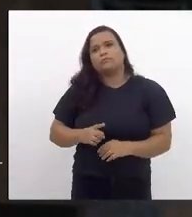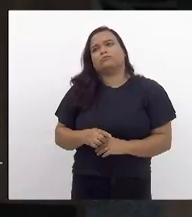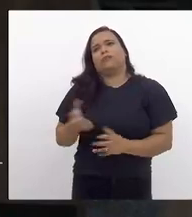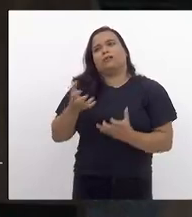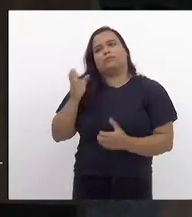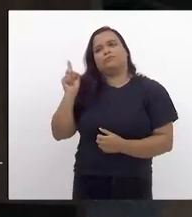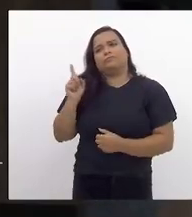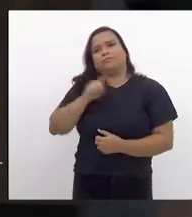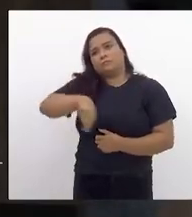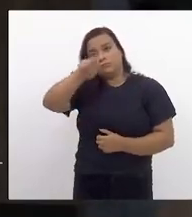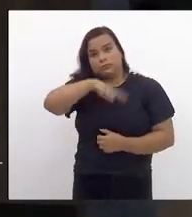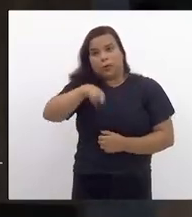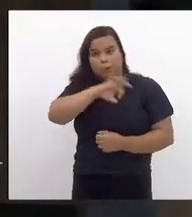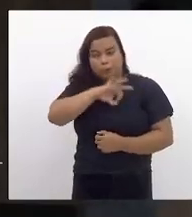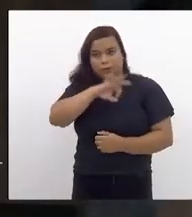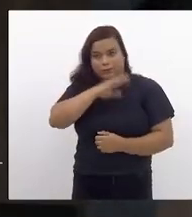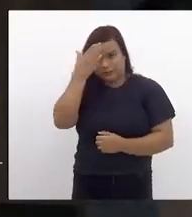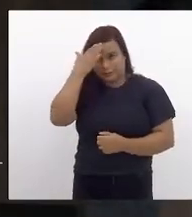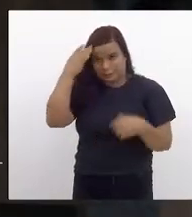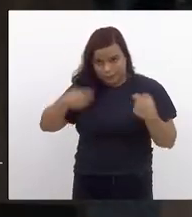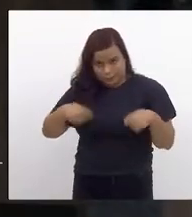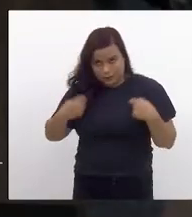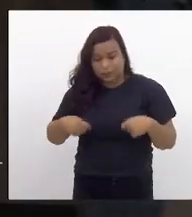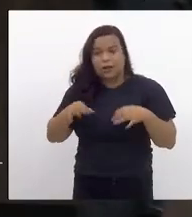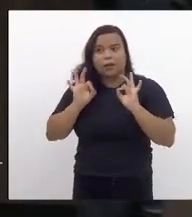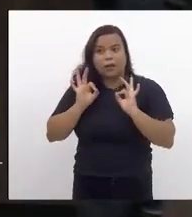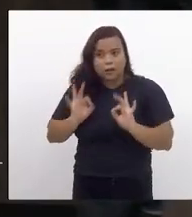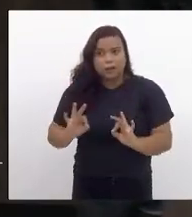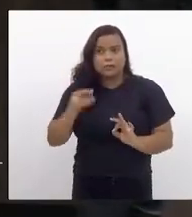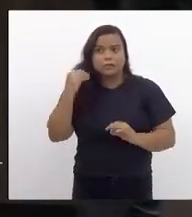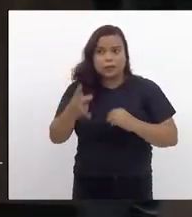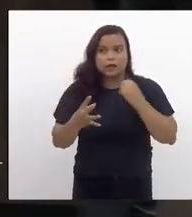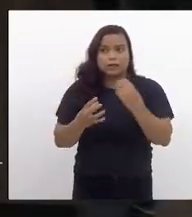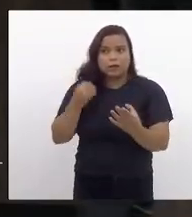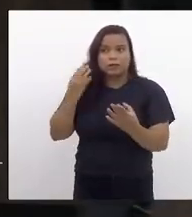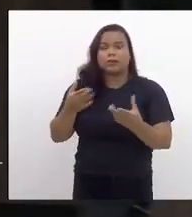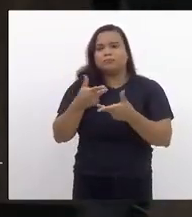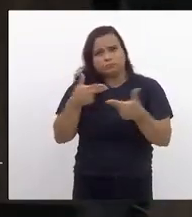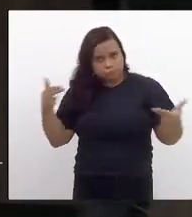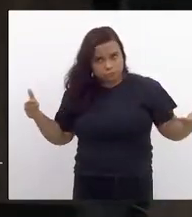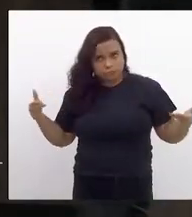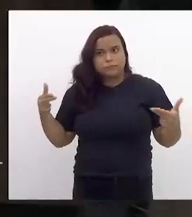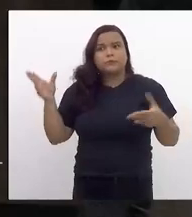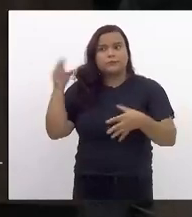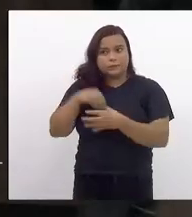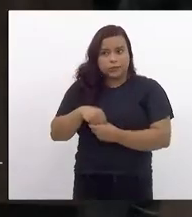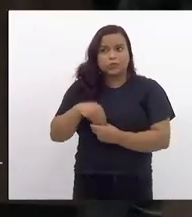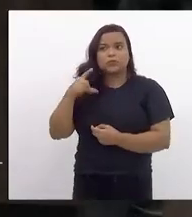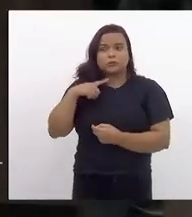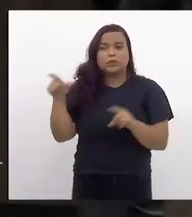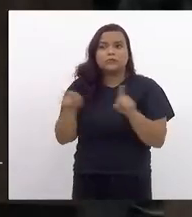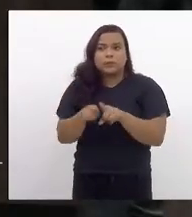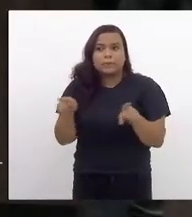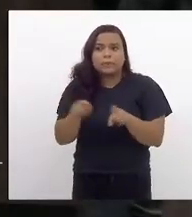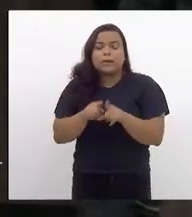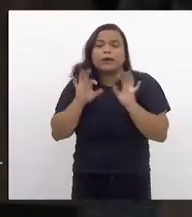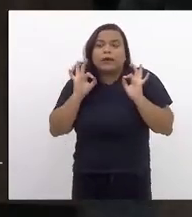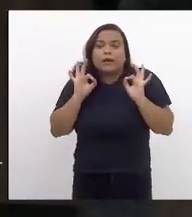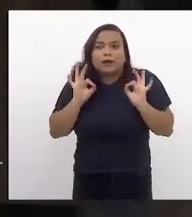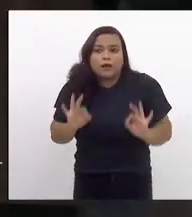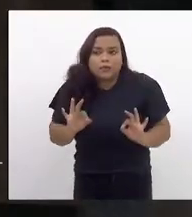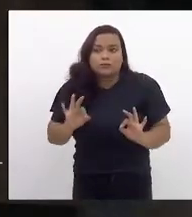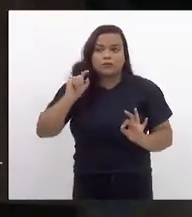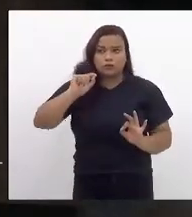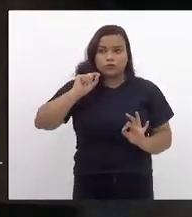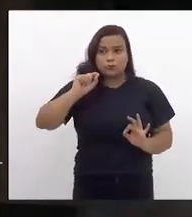civis saibam que as garantias que foram estabelecidas aqui, entre elas, a garantia exatamente